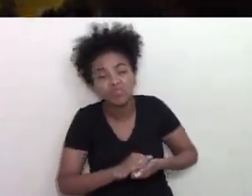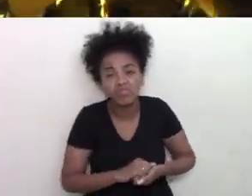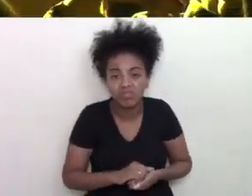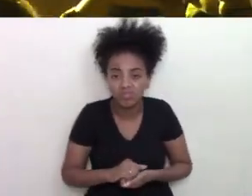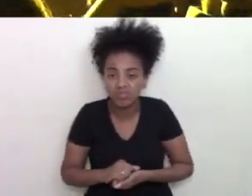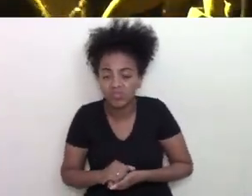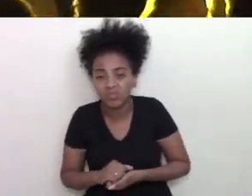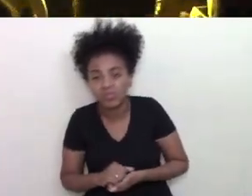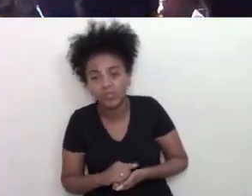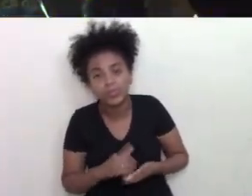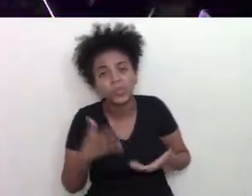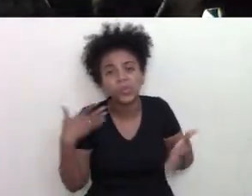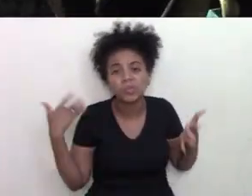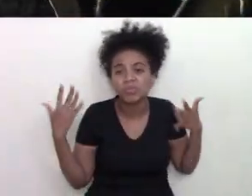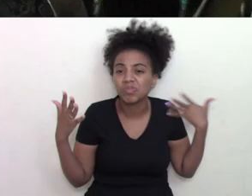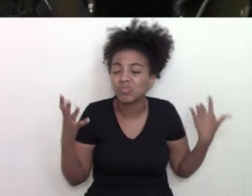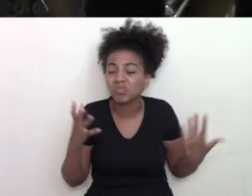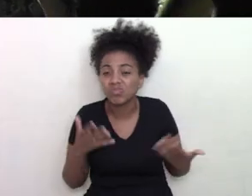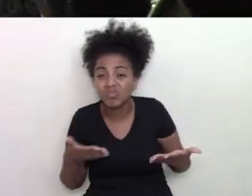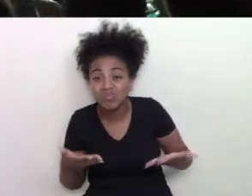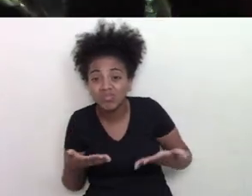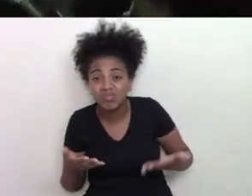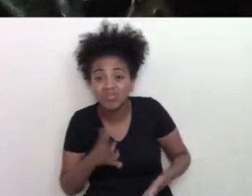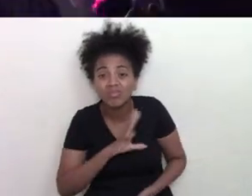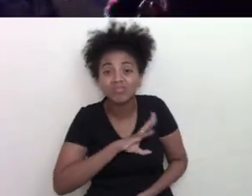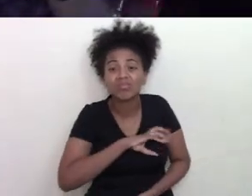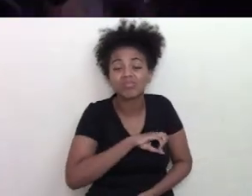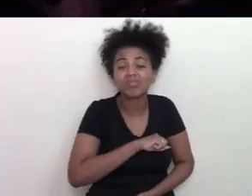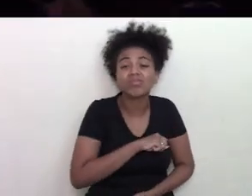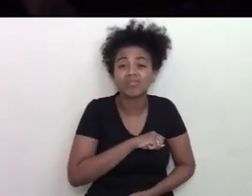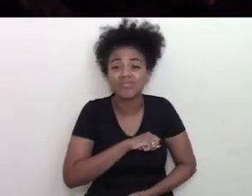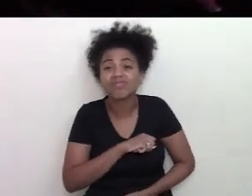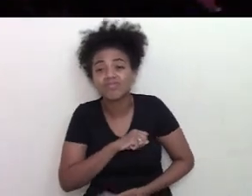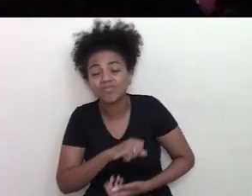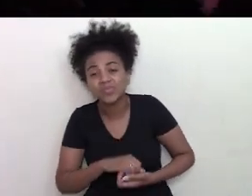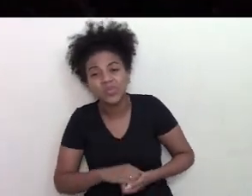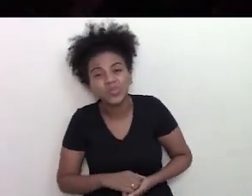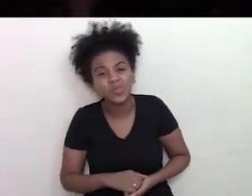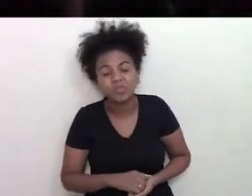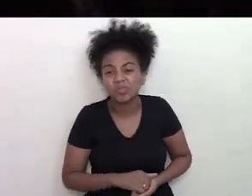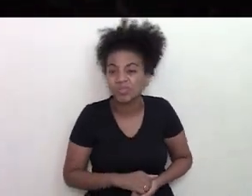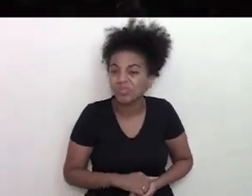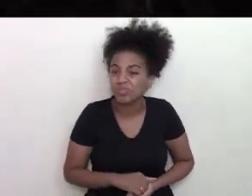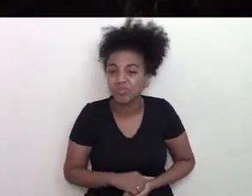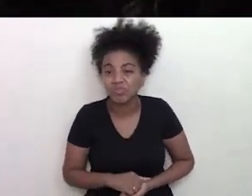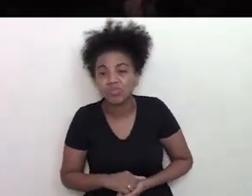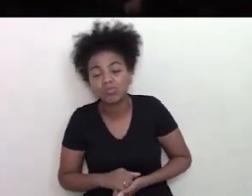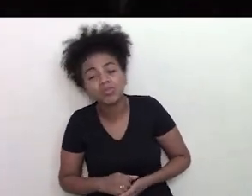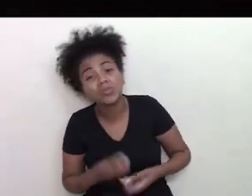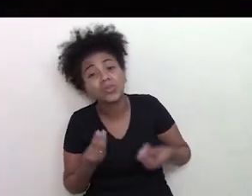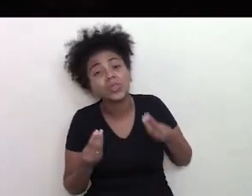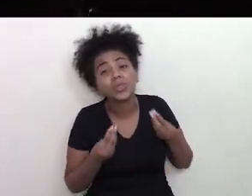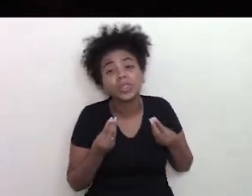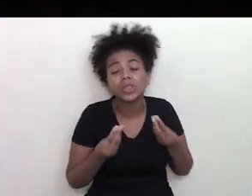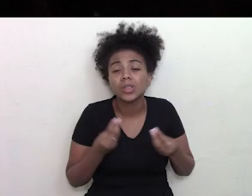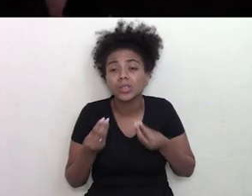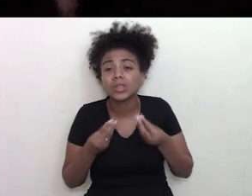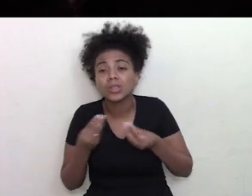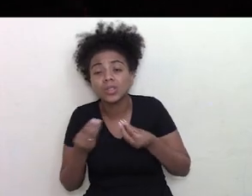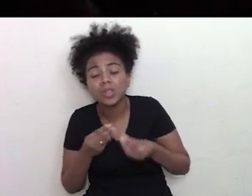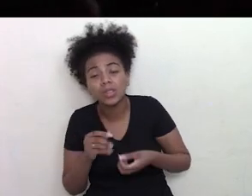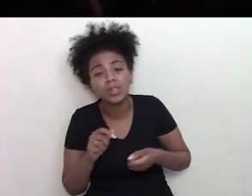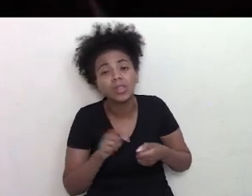Uma aventura por uma paixão. E o péssimo negócio, coração. Como é que você faz um